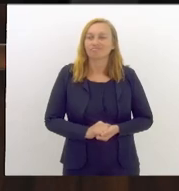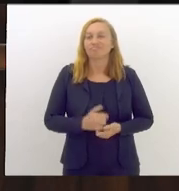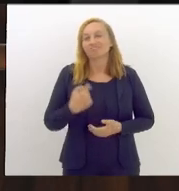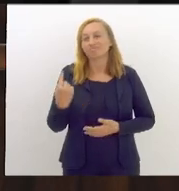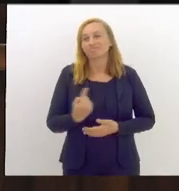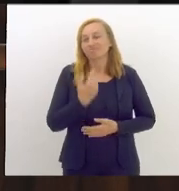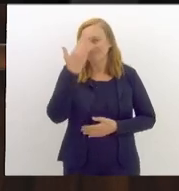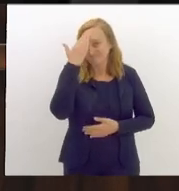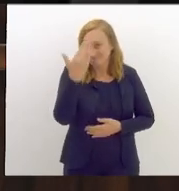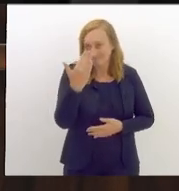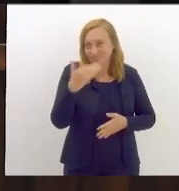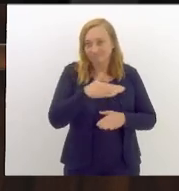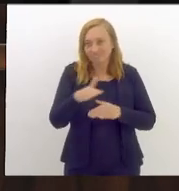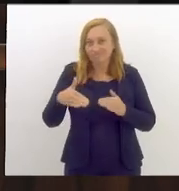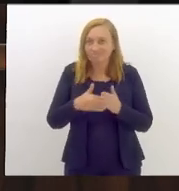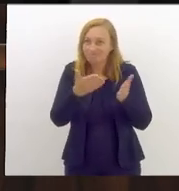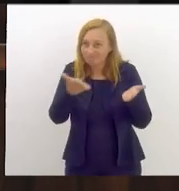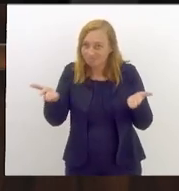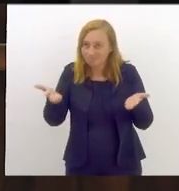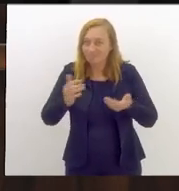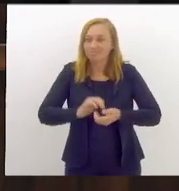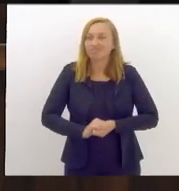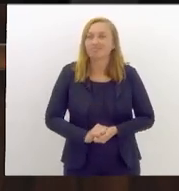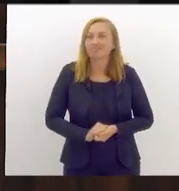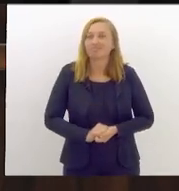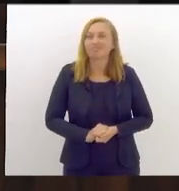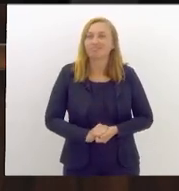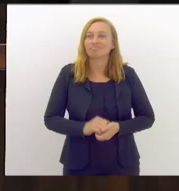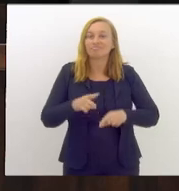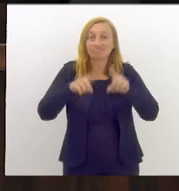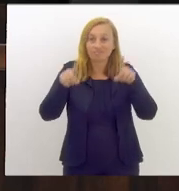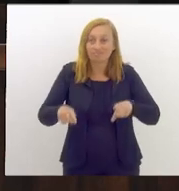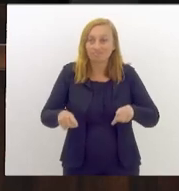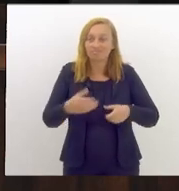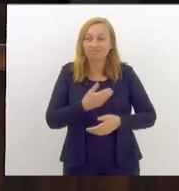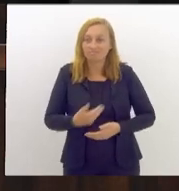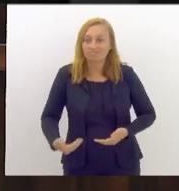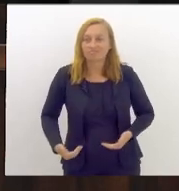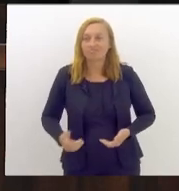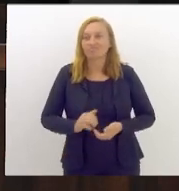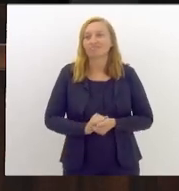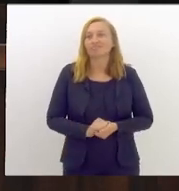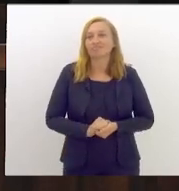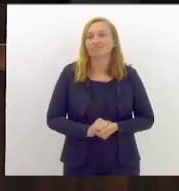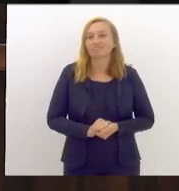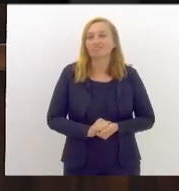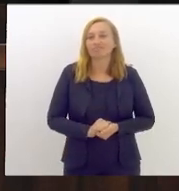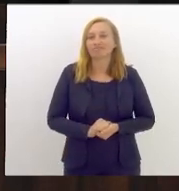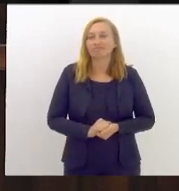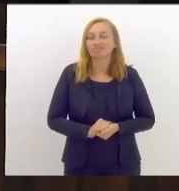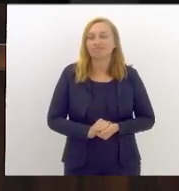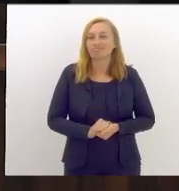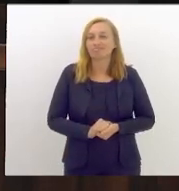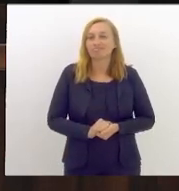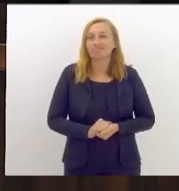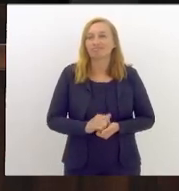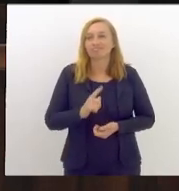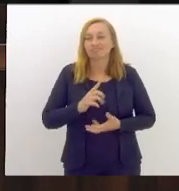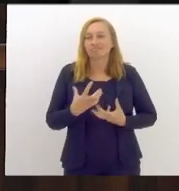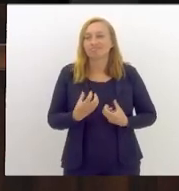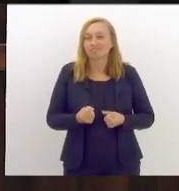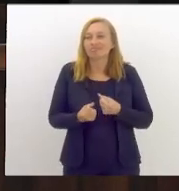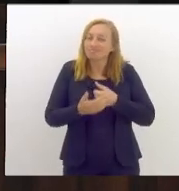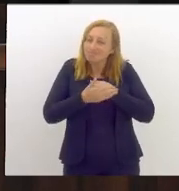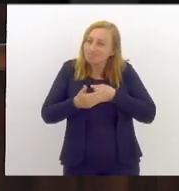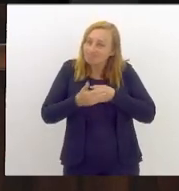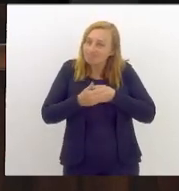nossos agradecimentos a todas e todos aos servidores que a gente tem recebido muito